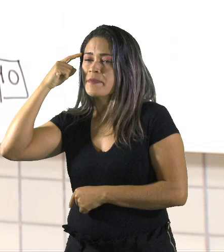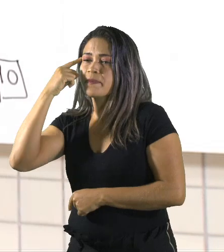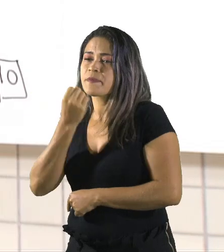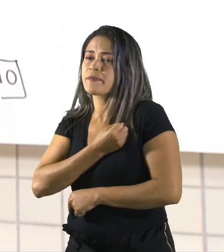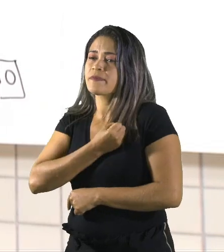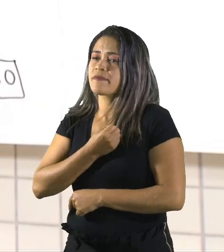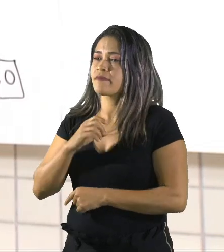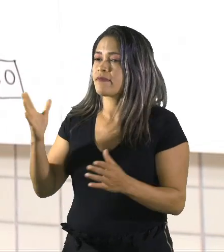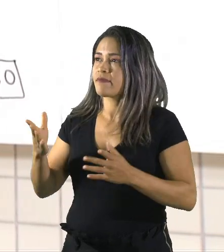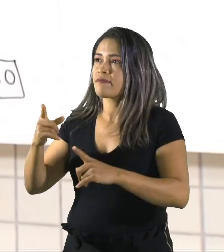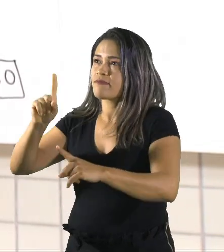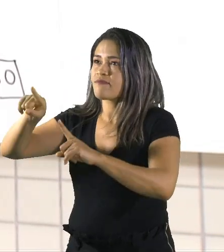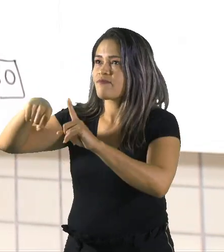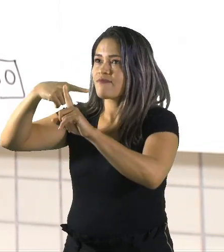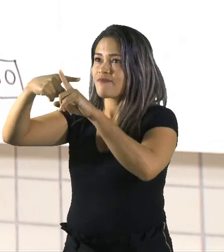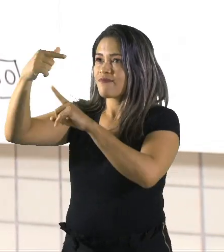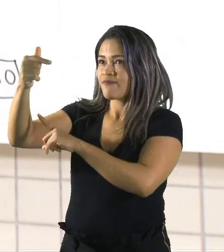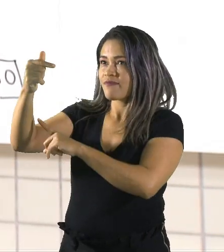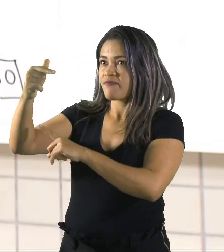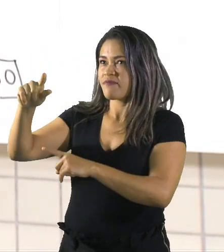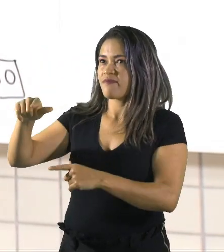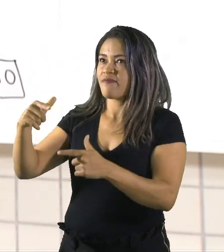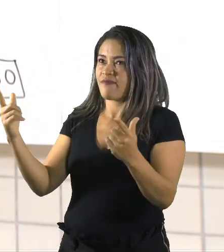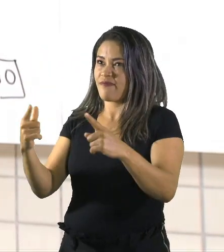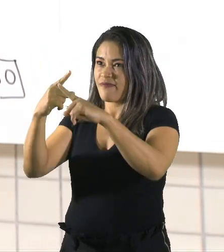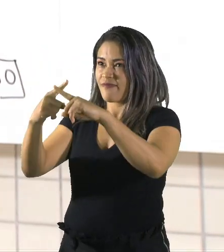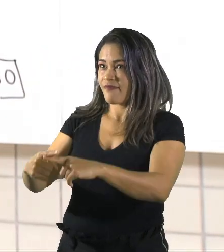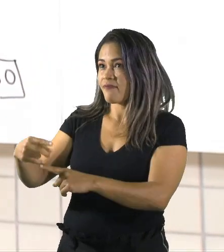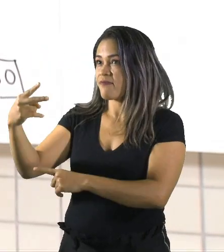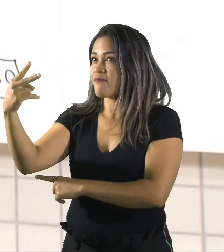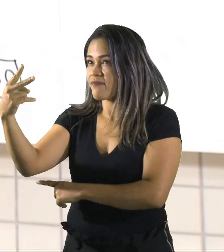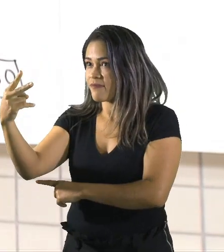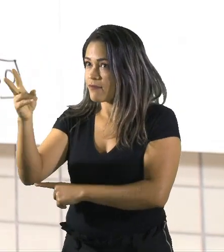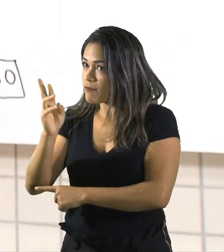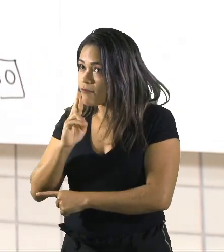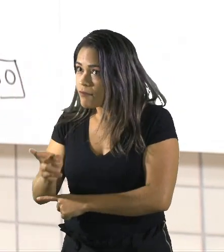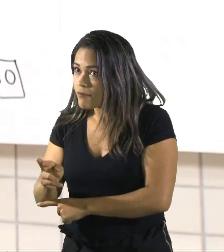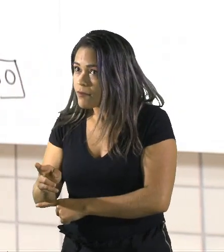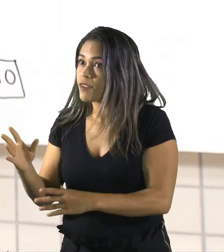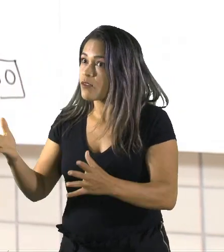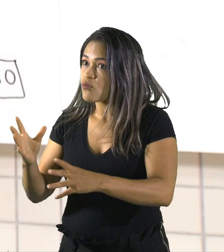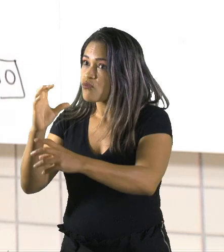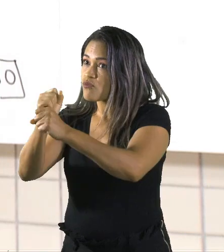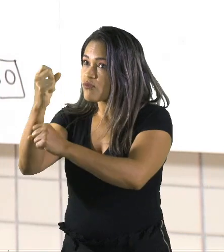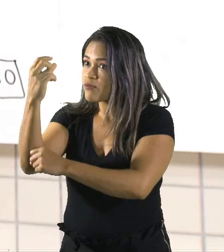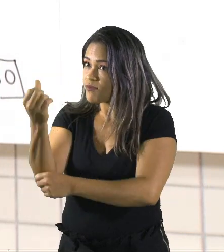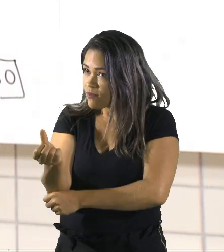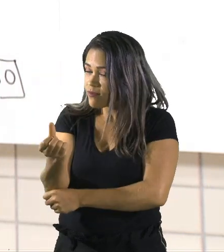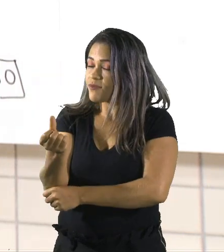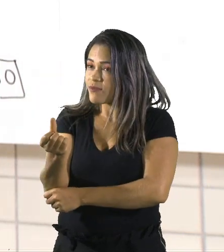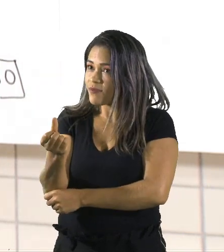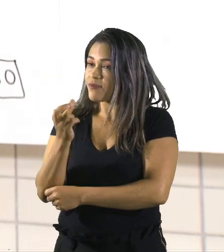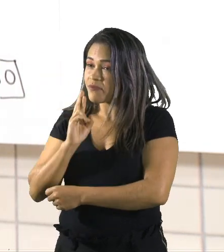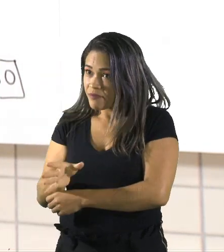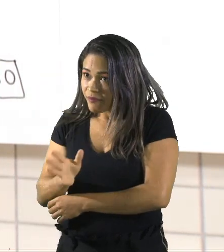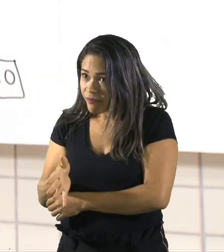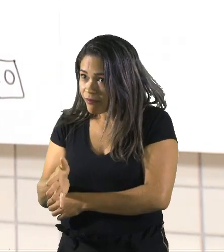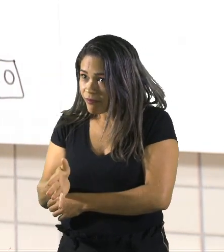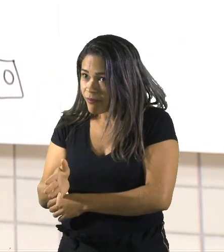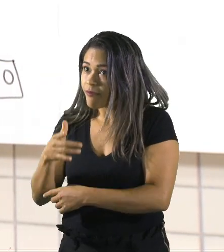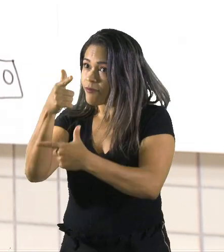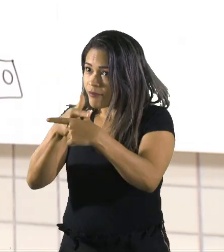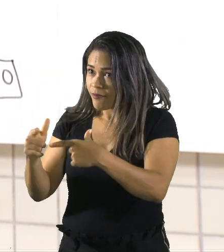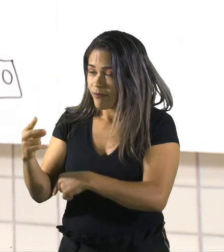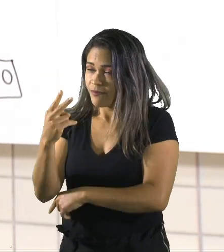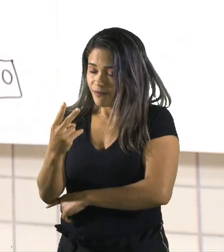soma 7 unidades. Multiplica por 2. Chegou no resultado? Soma 6 unidades. Chegou no resultado? Divide